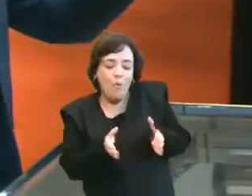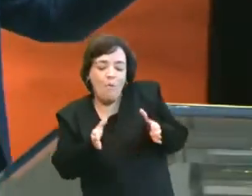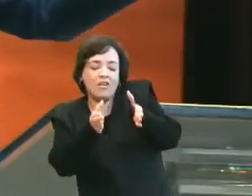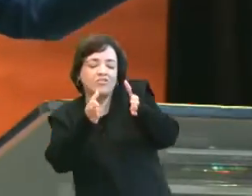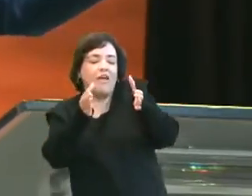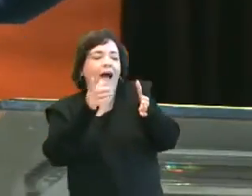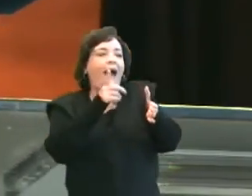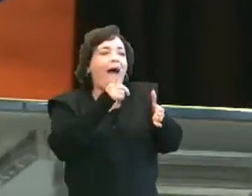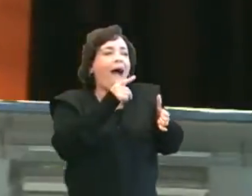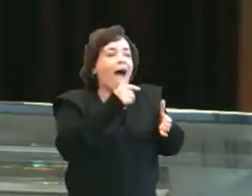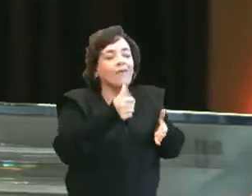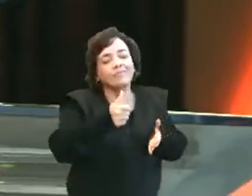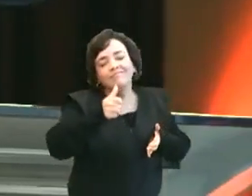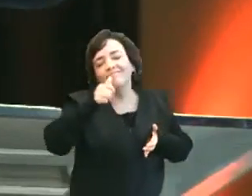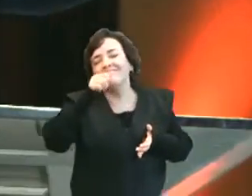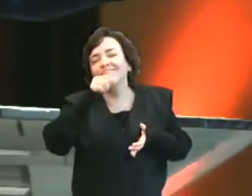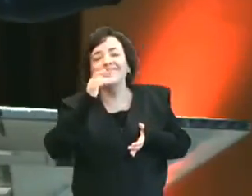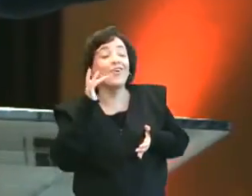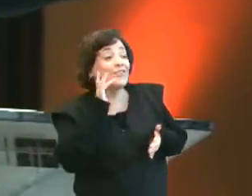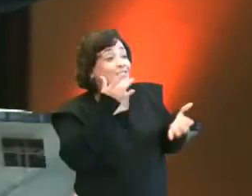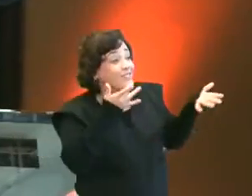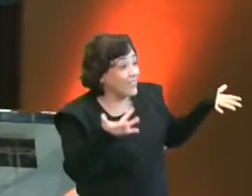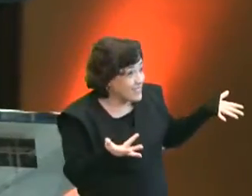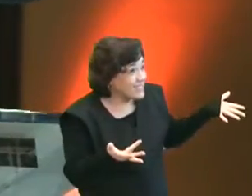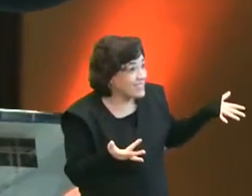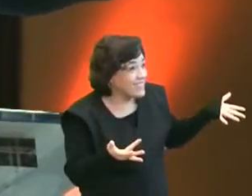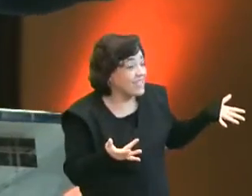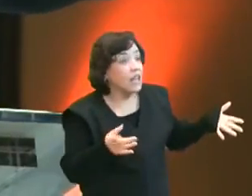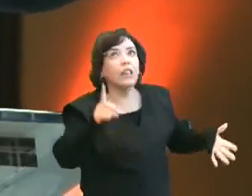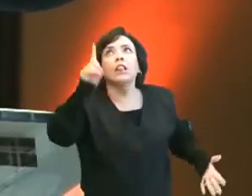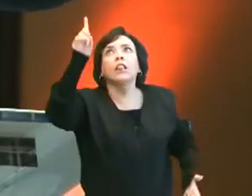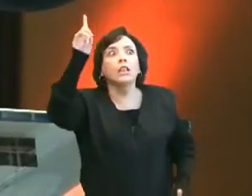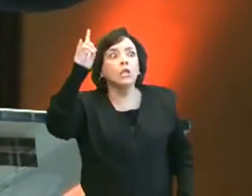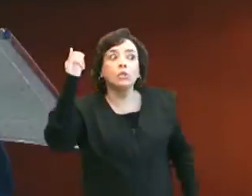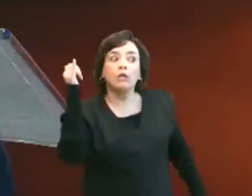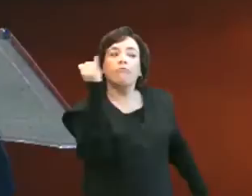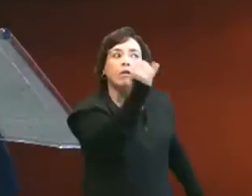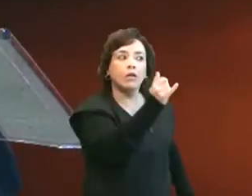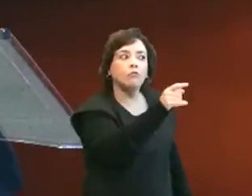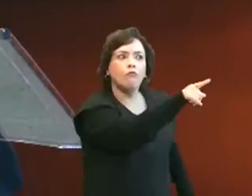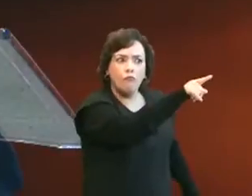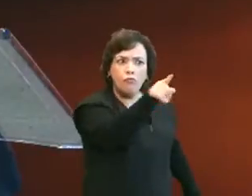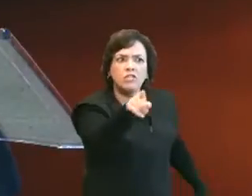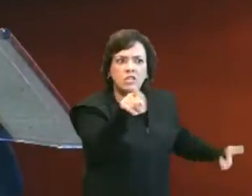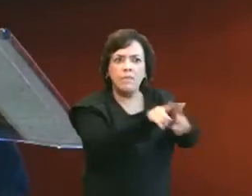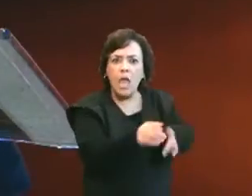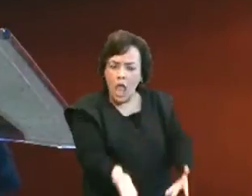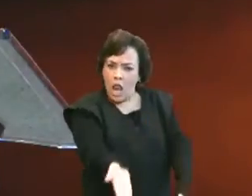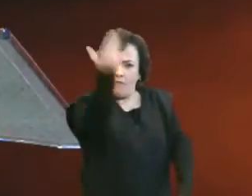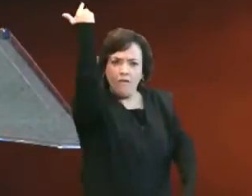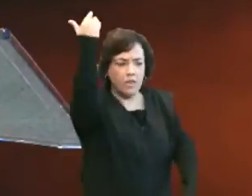Hoje o Espírito está te dizendo: levanta e come.